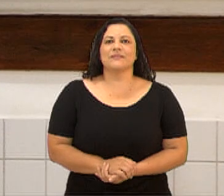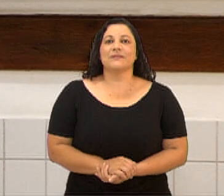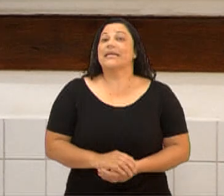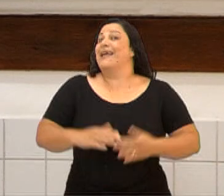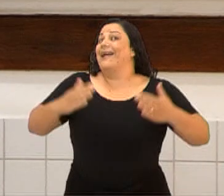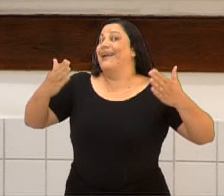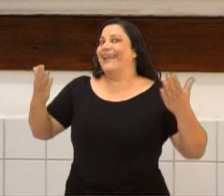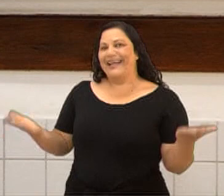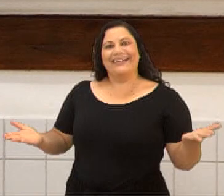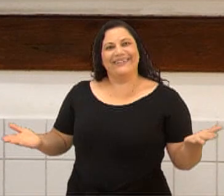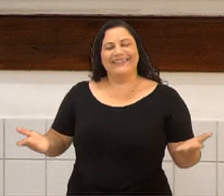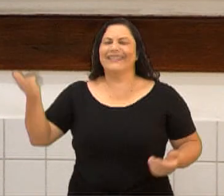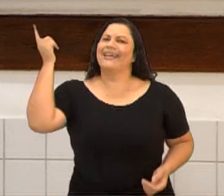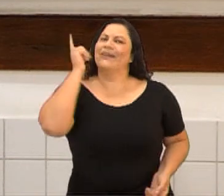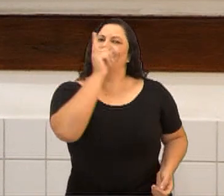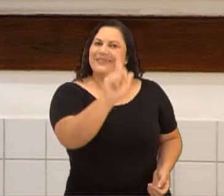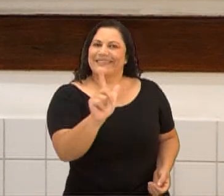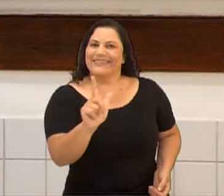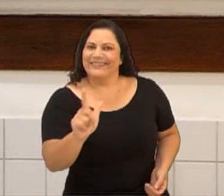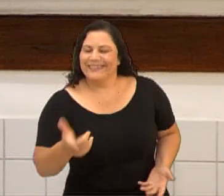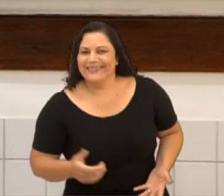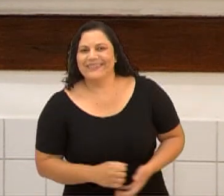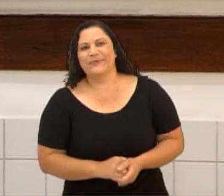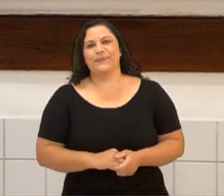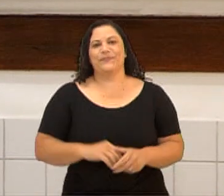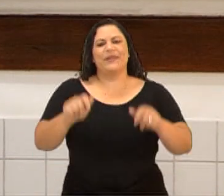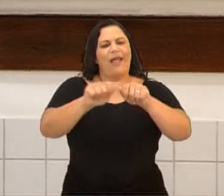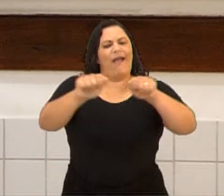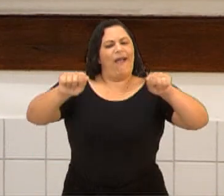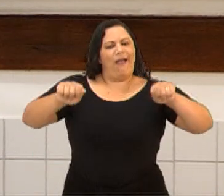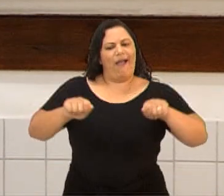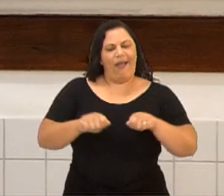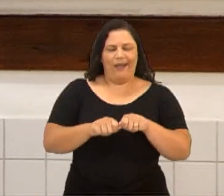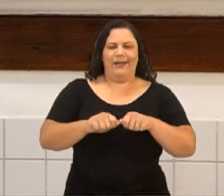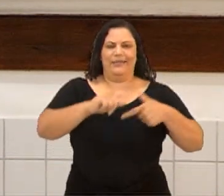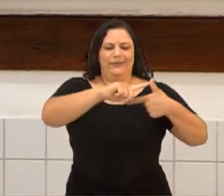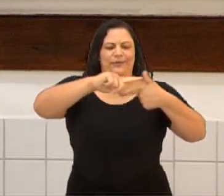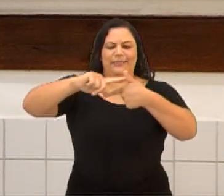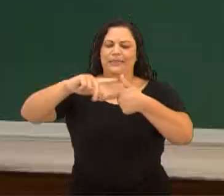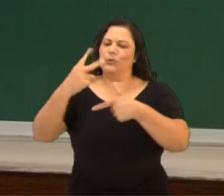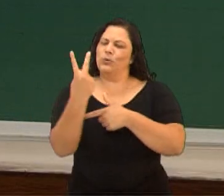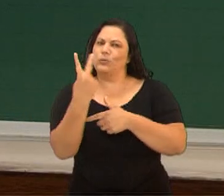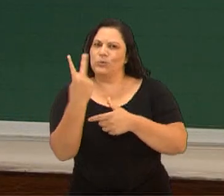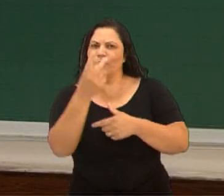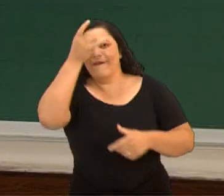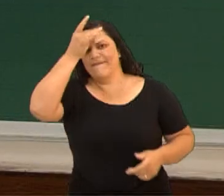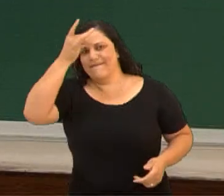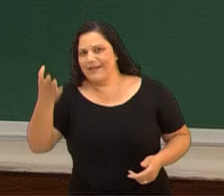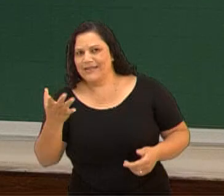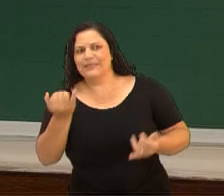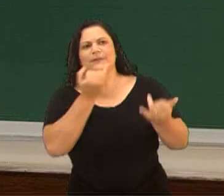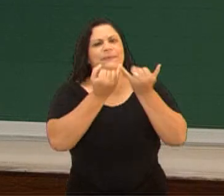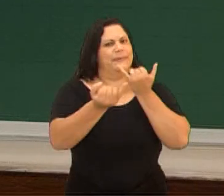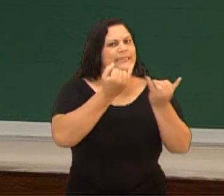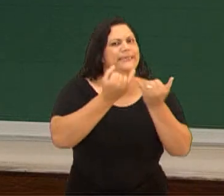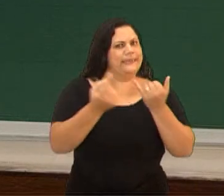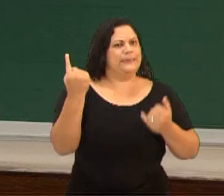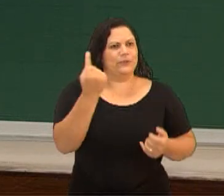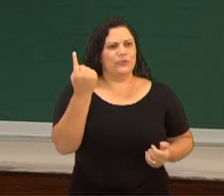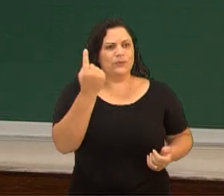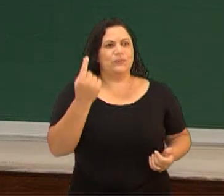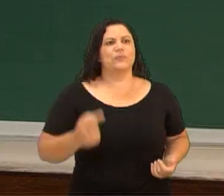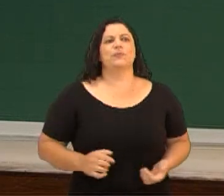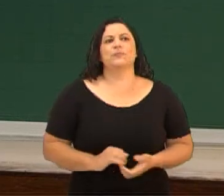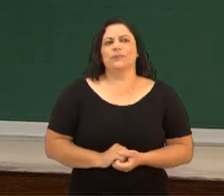E aí, conseguiram? A área do retângulo 2 tá fácil, parecido com a área do retângulo 1. Vamos observar